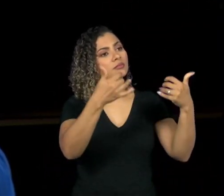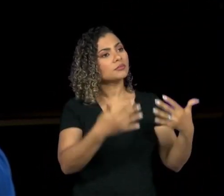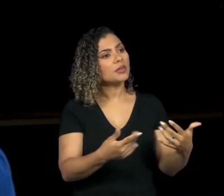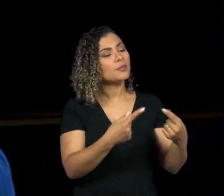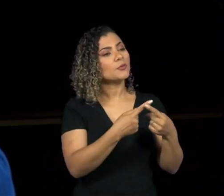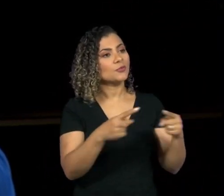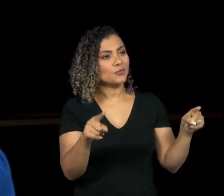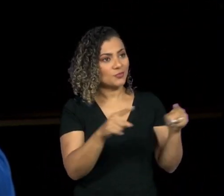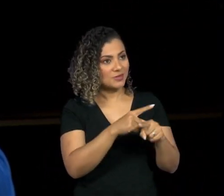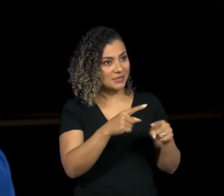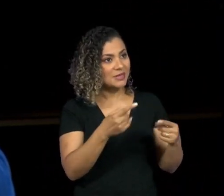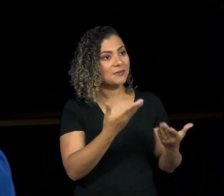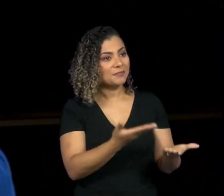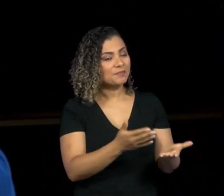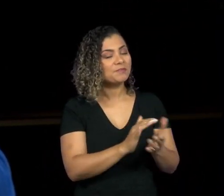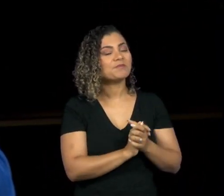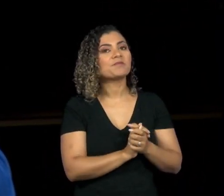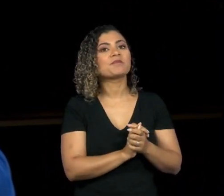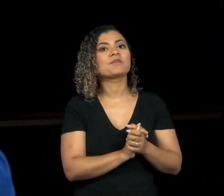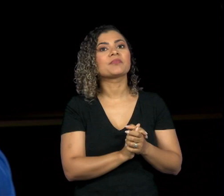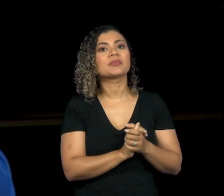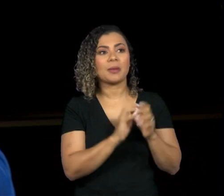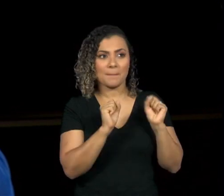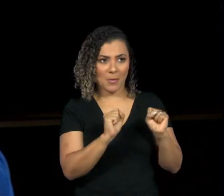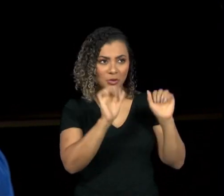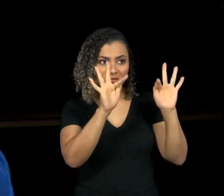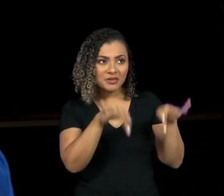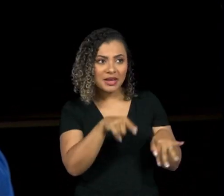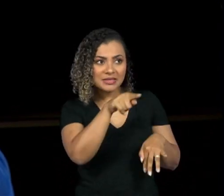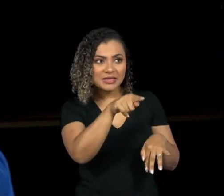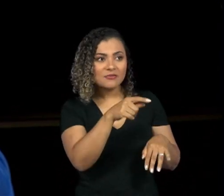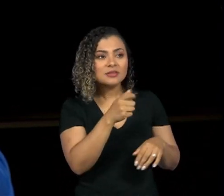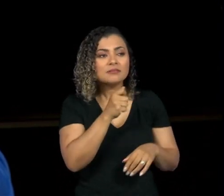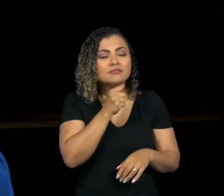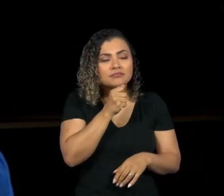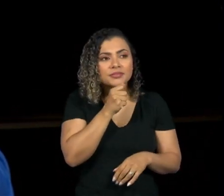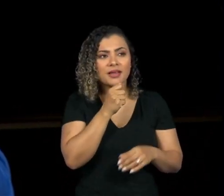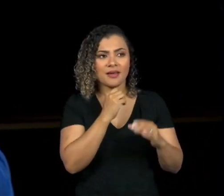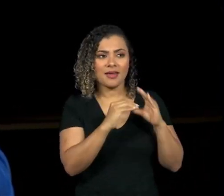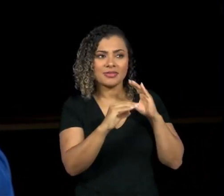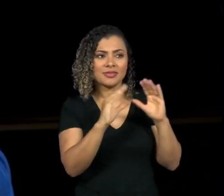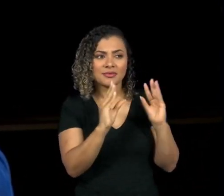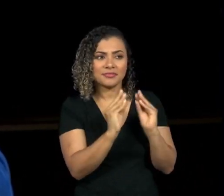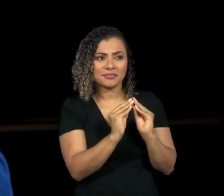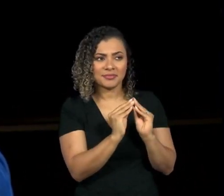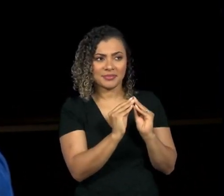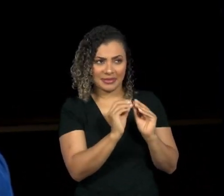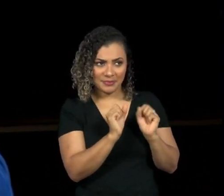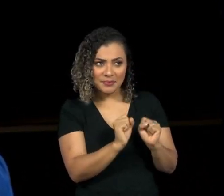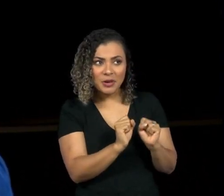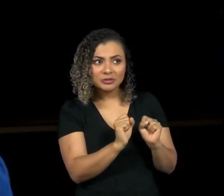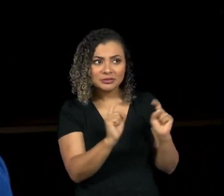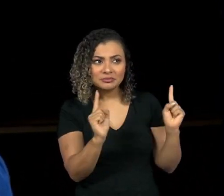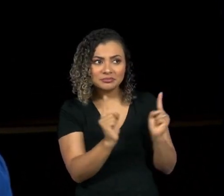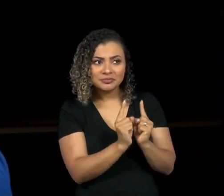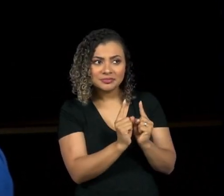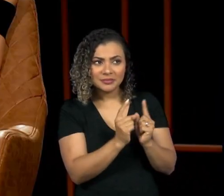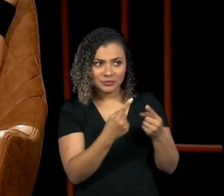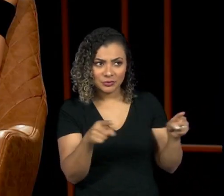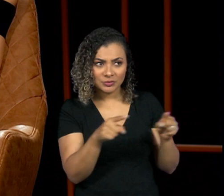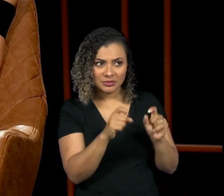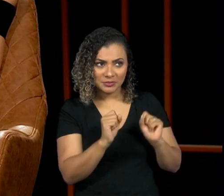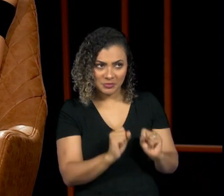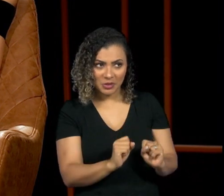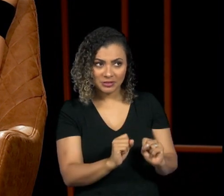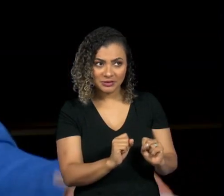Rose. Sim. Podemos encerrar com você a capela, cantando um trechinho dessa música? Com certeza. Para